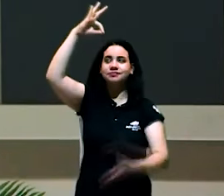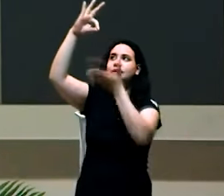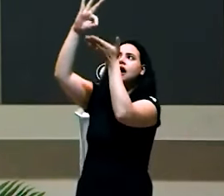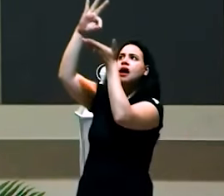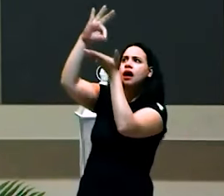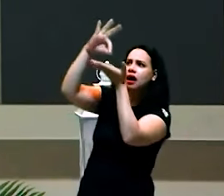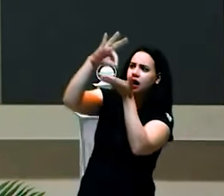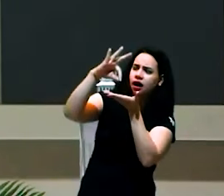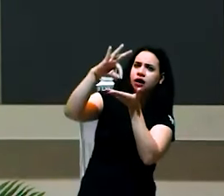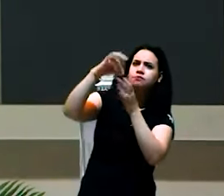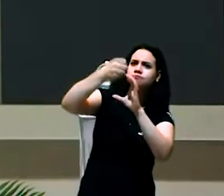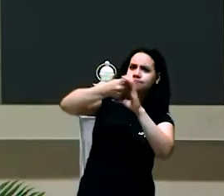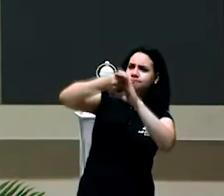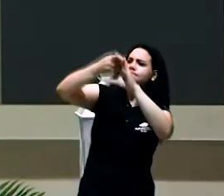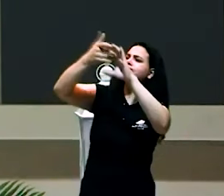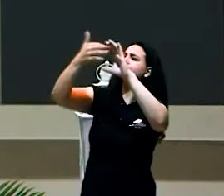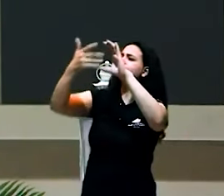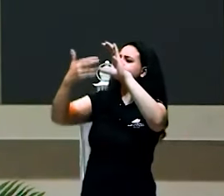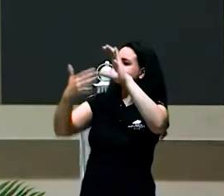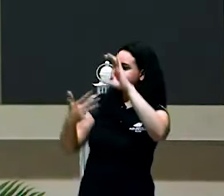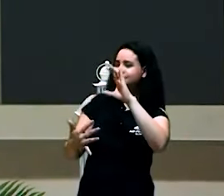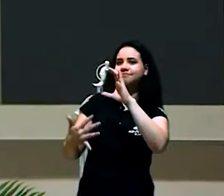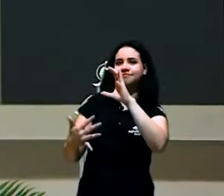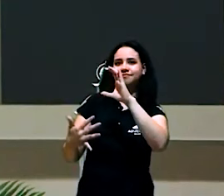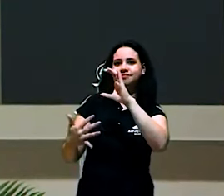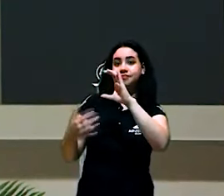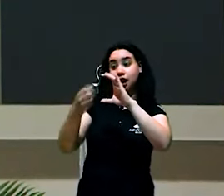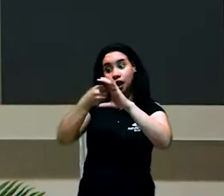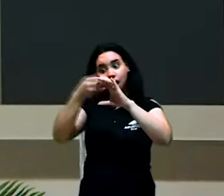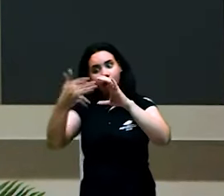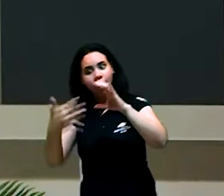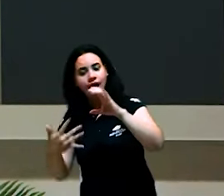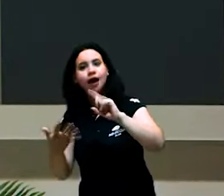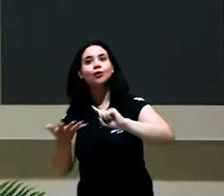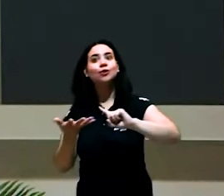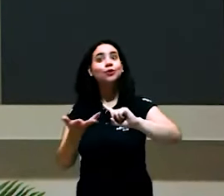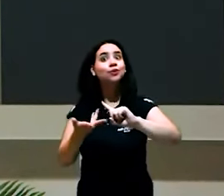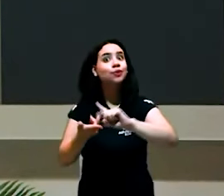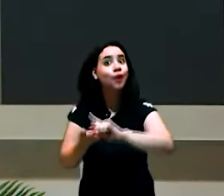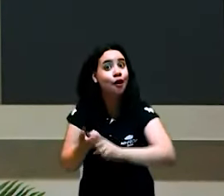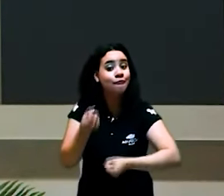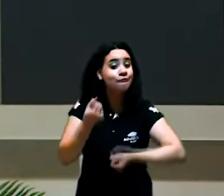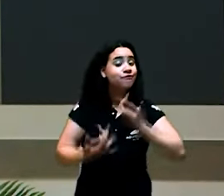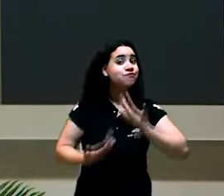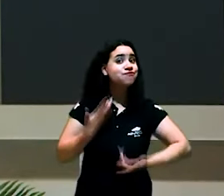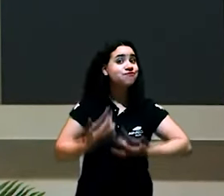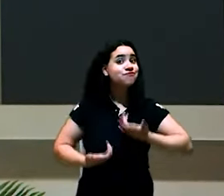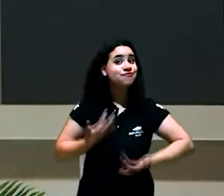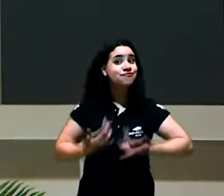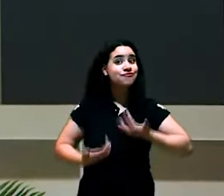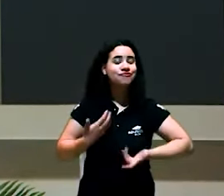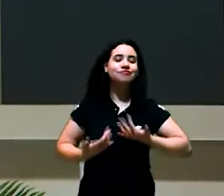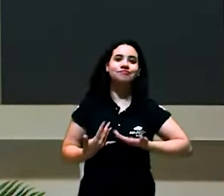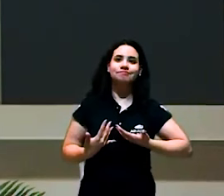E essa identidade do fogo, o Espírito Santo jamais deveria ser